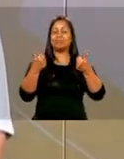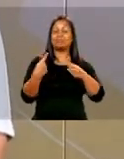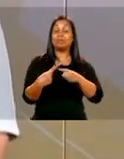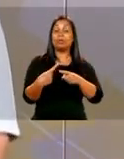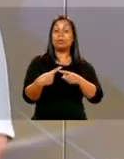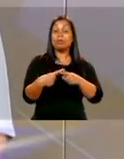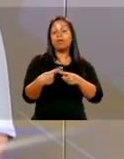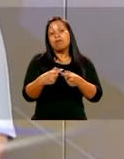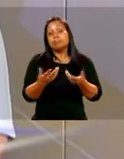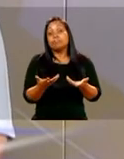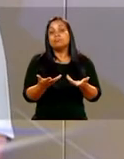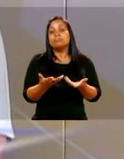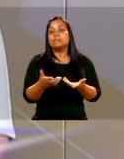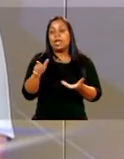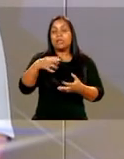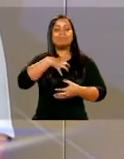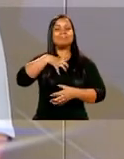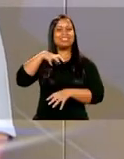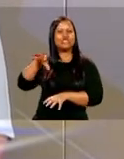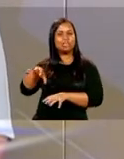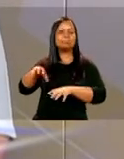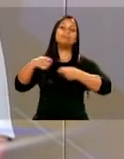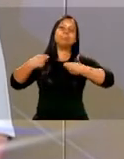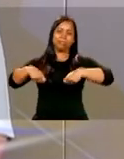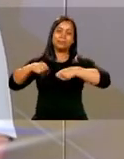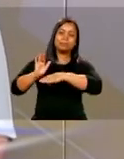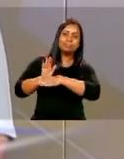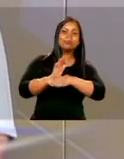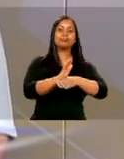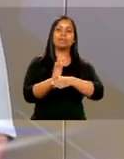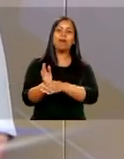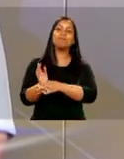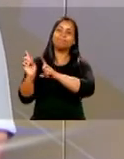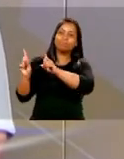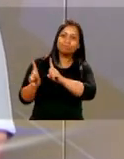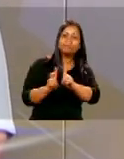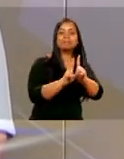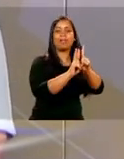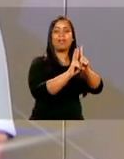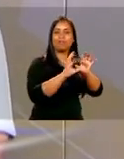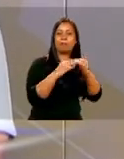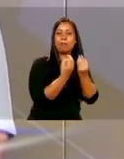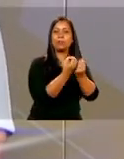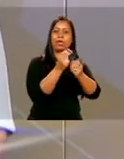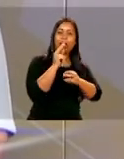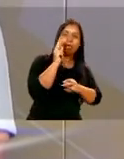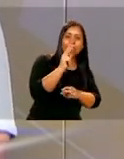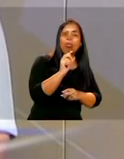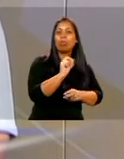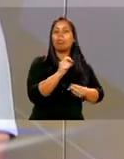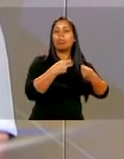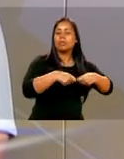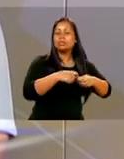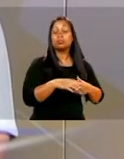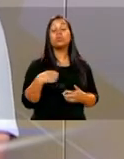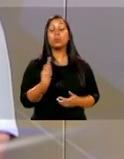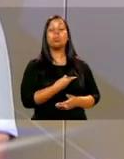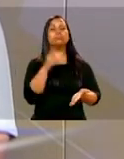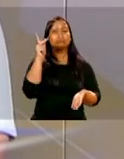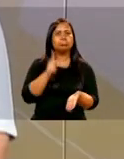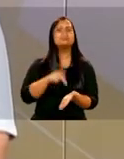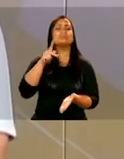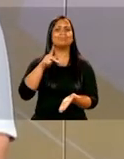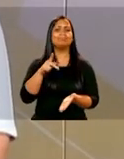né? Porque provavelmente ele sentiu ali a necessidade de retomar com aquela família. Então, nós